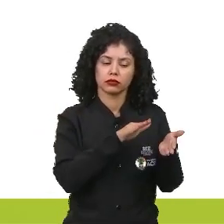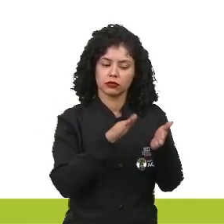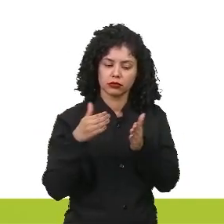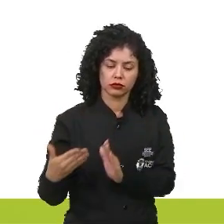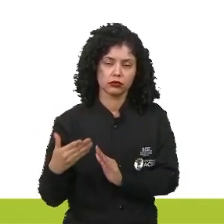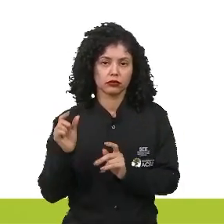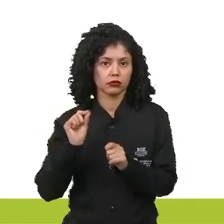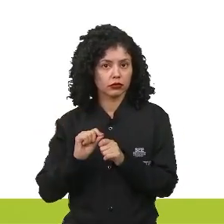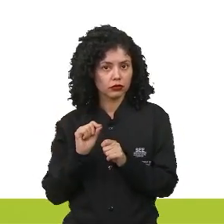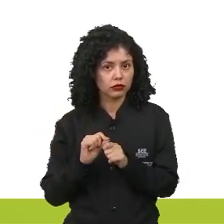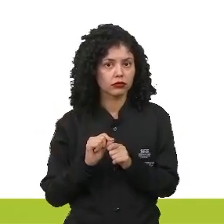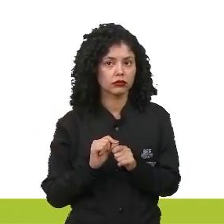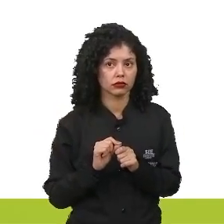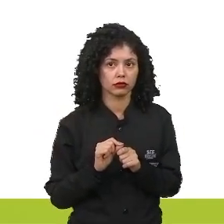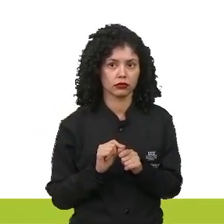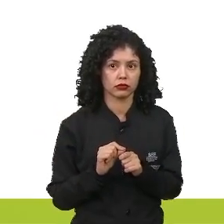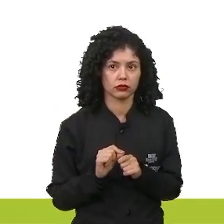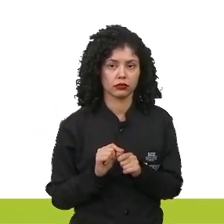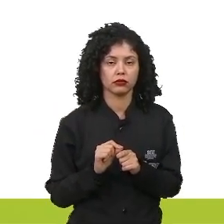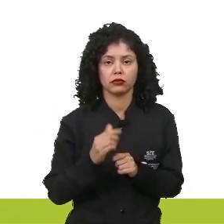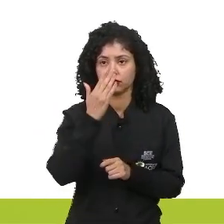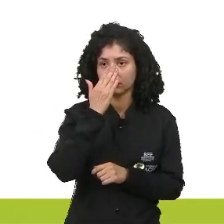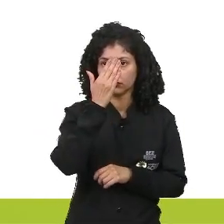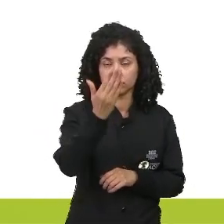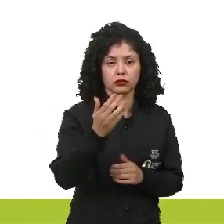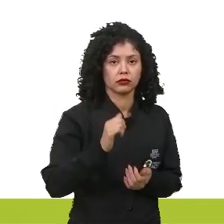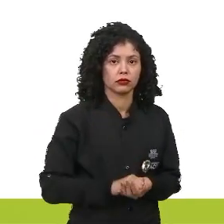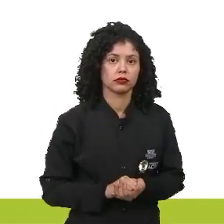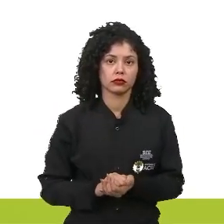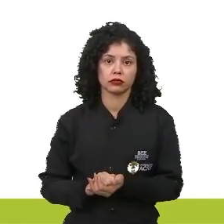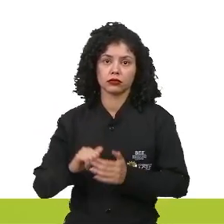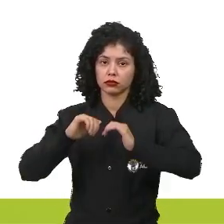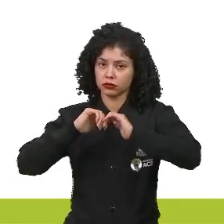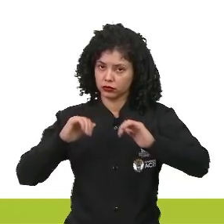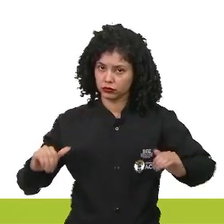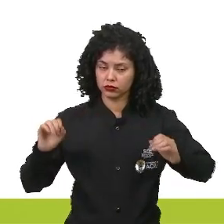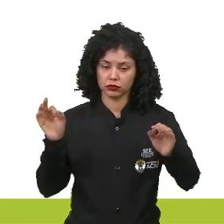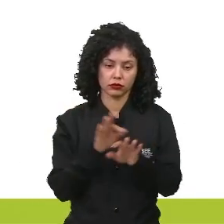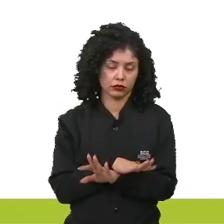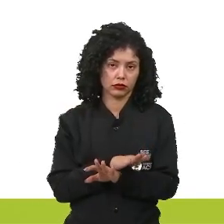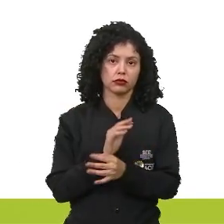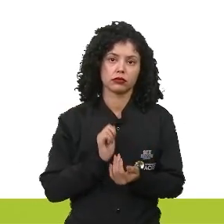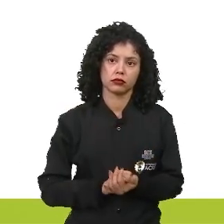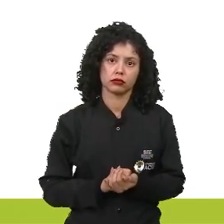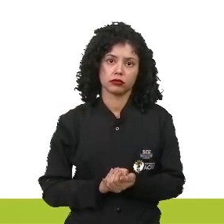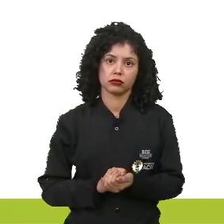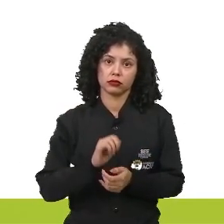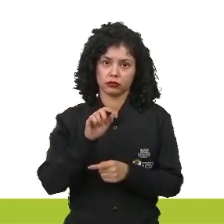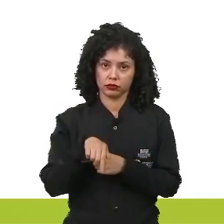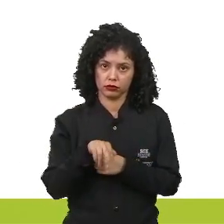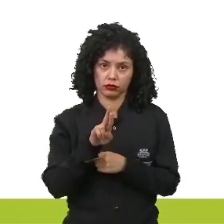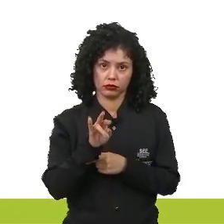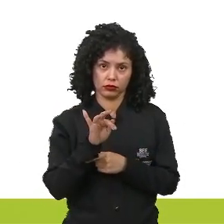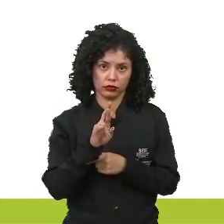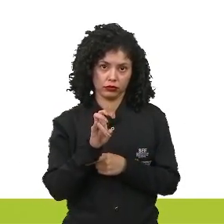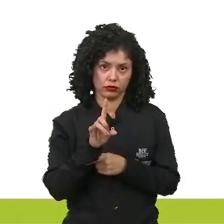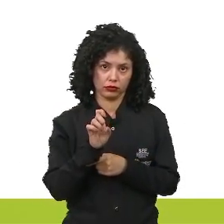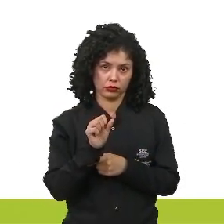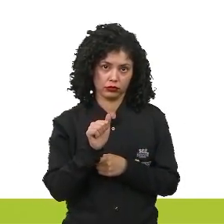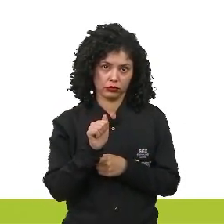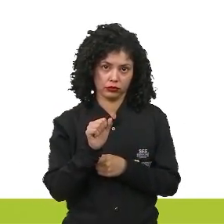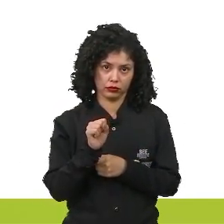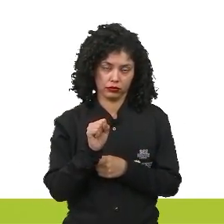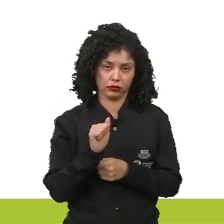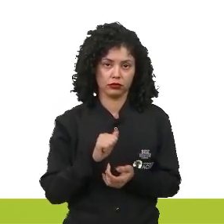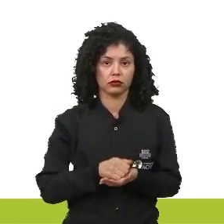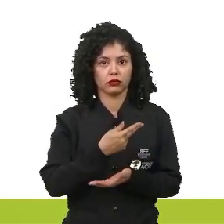mais lá na frente, desmantelando, acabando com os quilombos. Inclusive, foram os responsáveis por